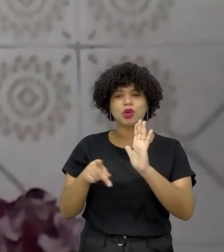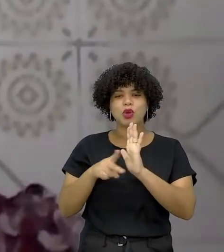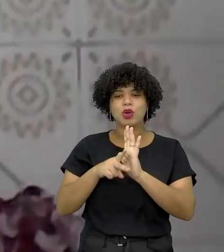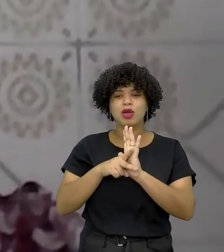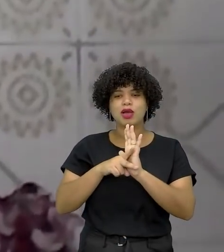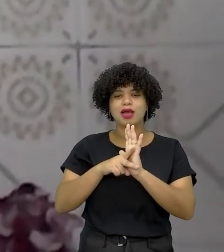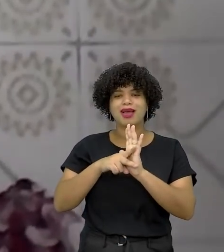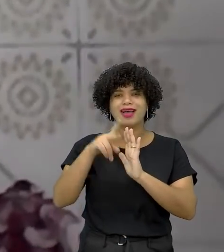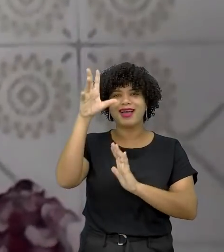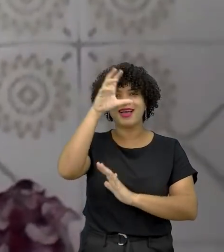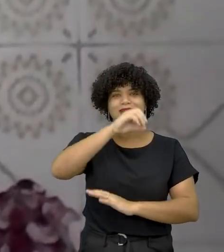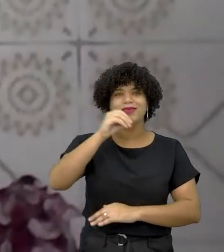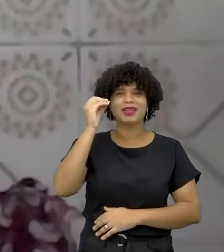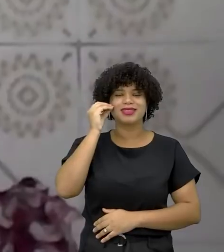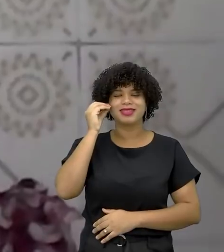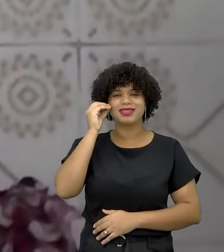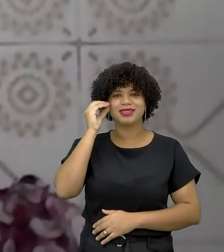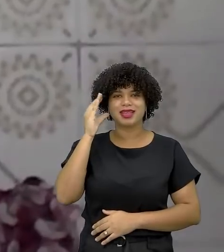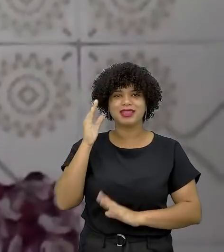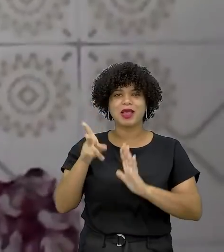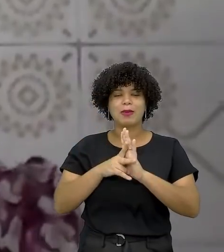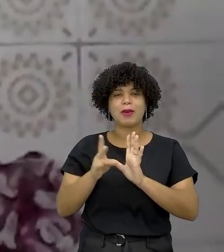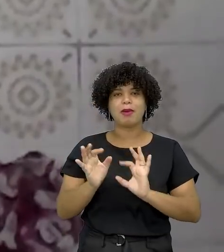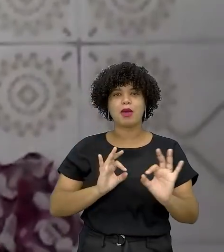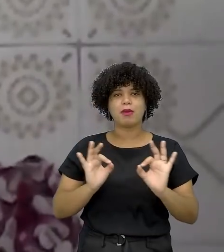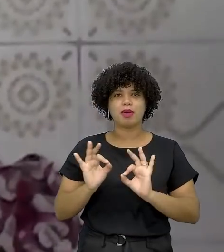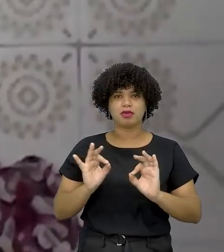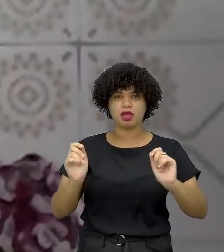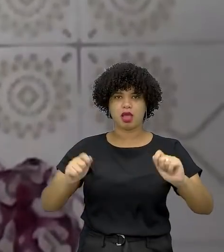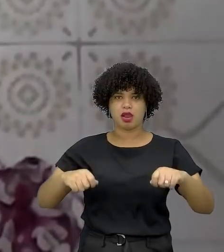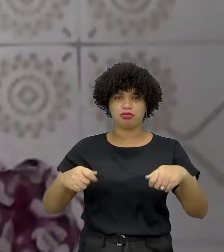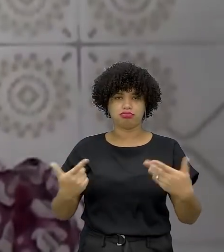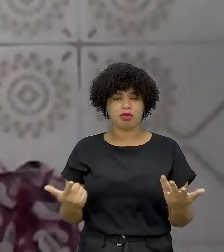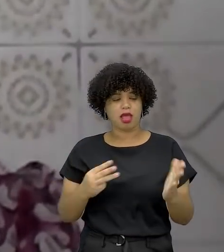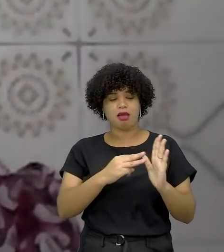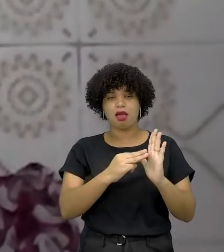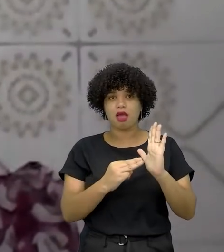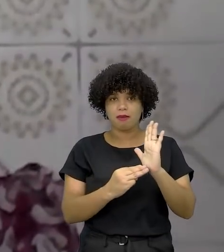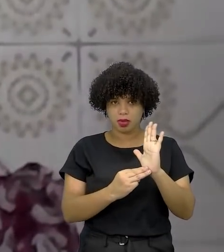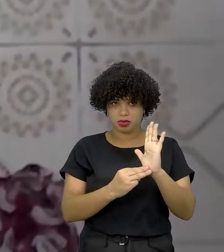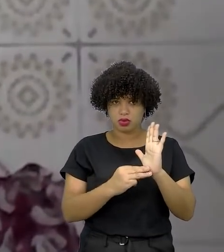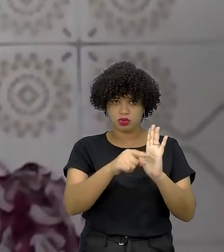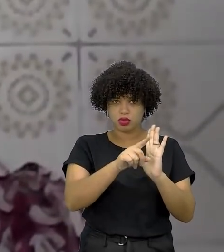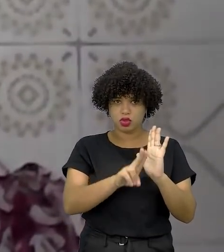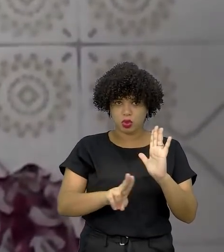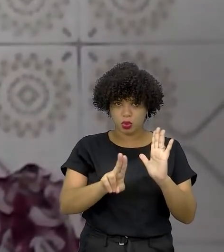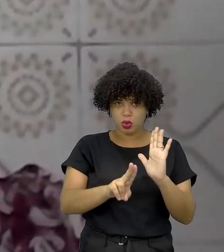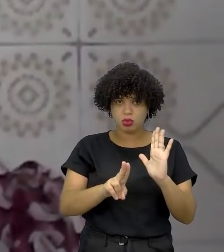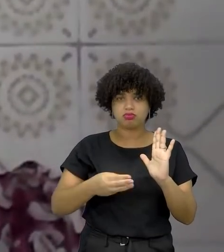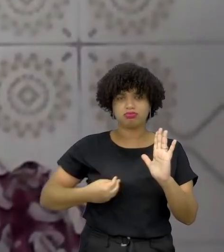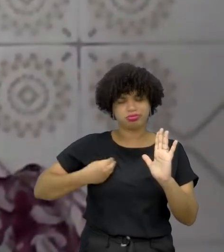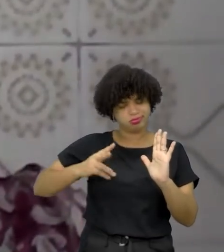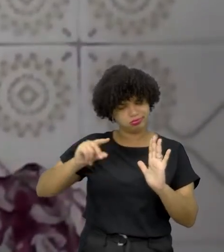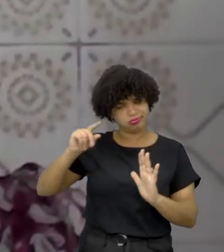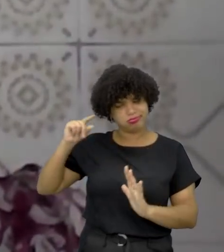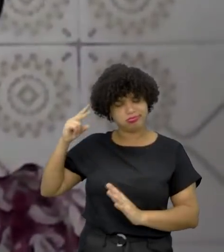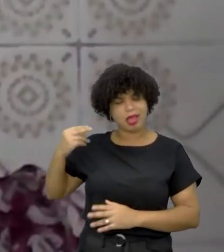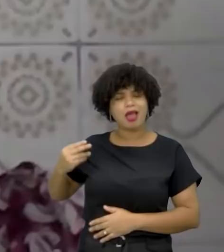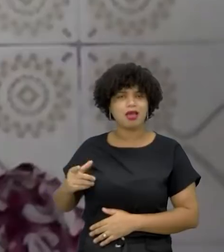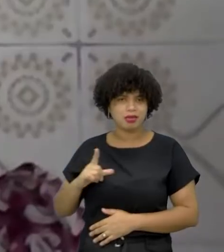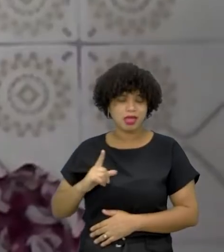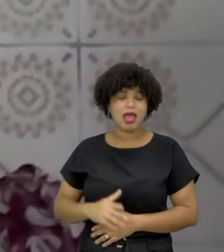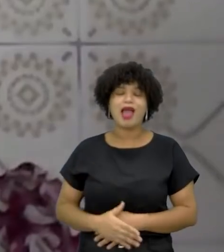aprendizagem baseada em projetos? Sim, essa metodologia vocês já utilizam há muito tempo. E agora a